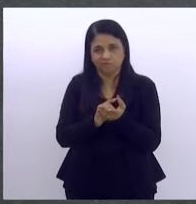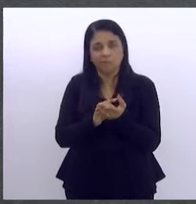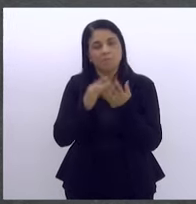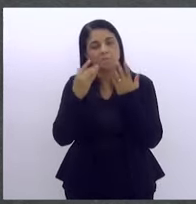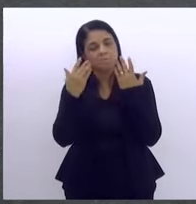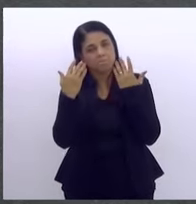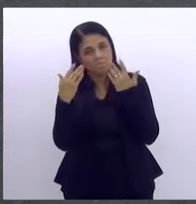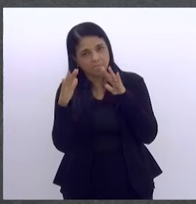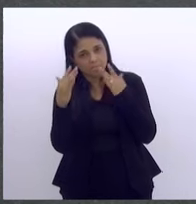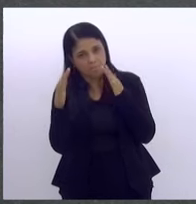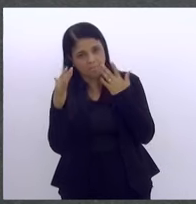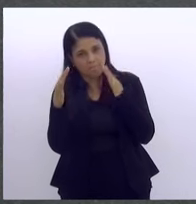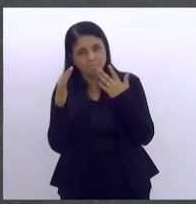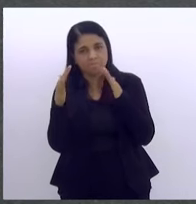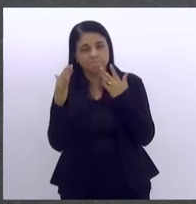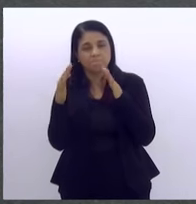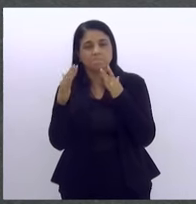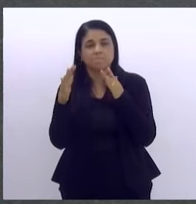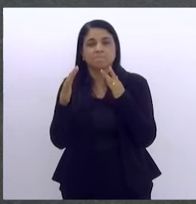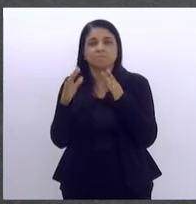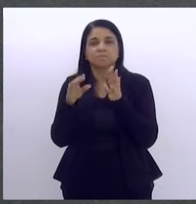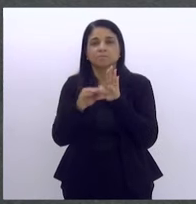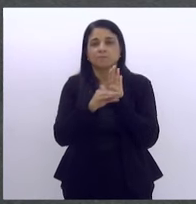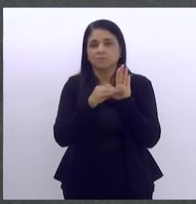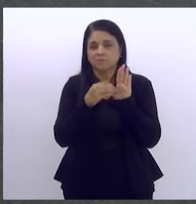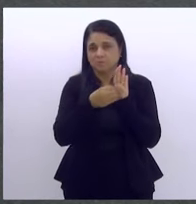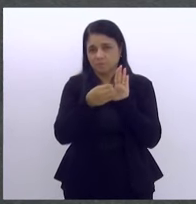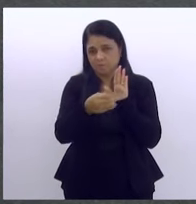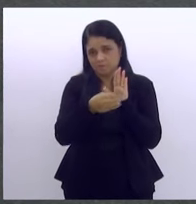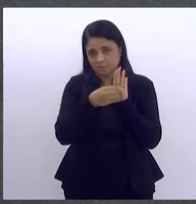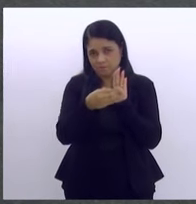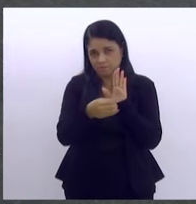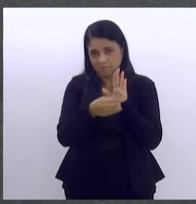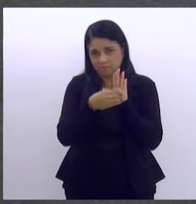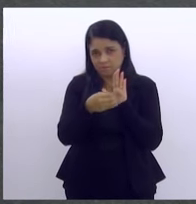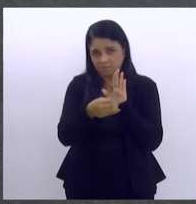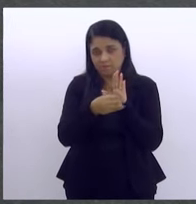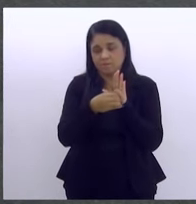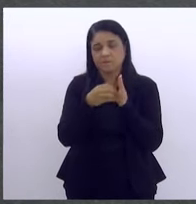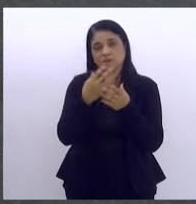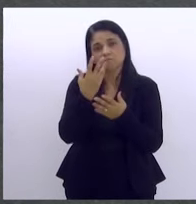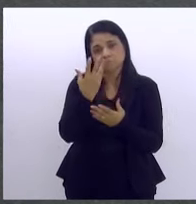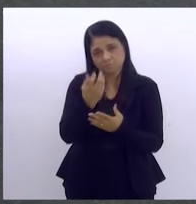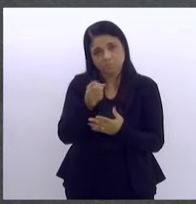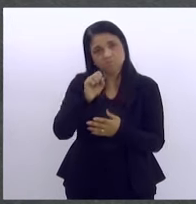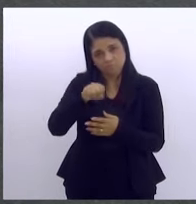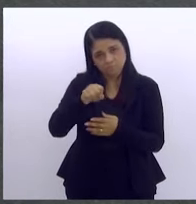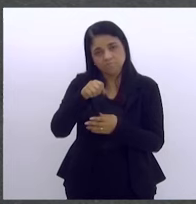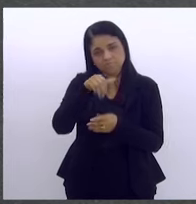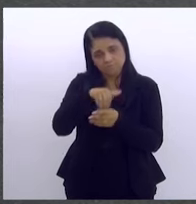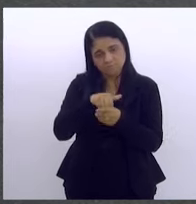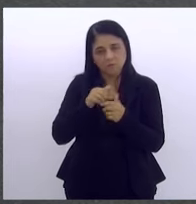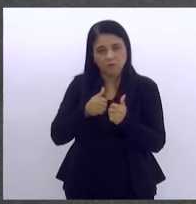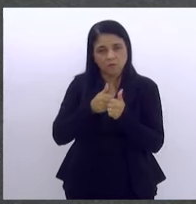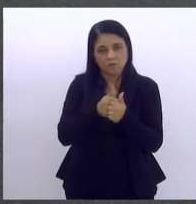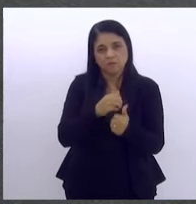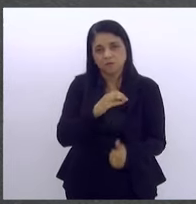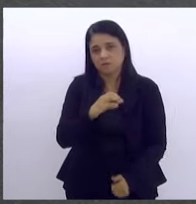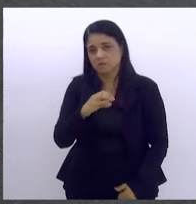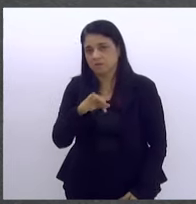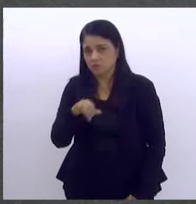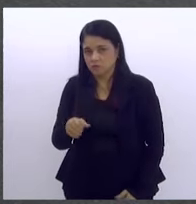parabenizar, e o parecer, presidenta, é favorável, acompanhando o parecer da CCJ.